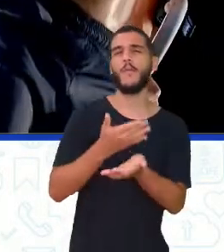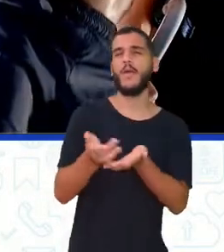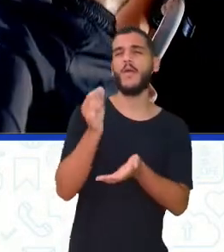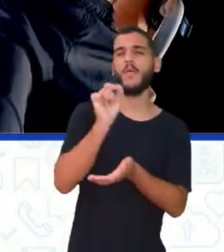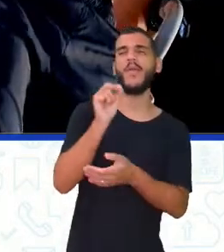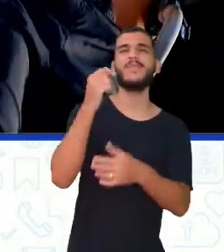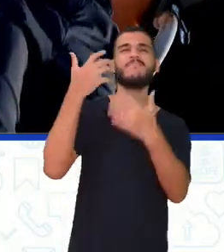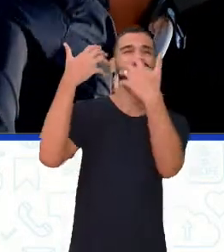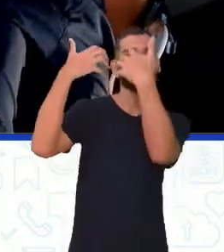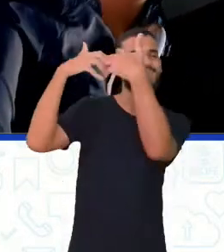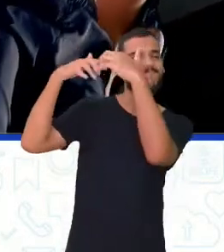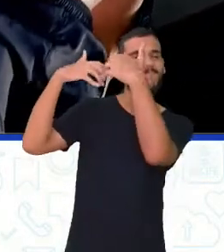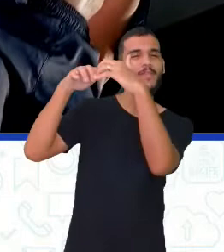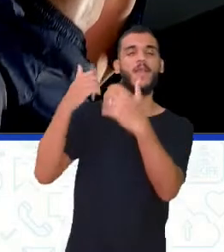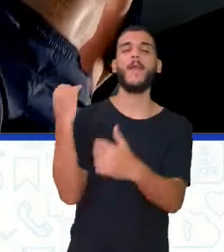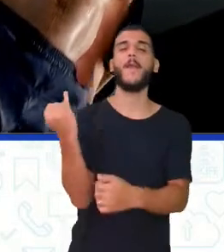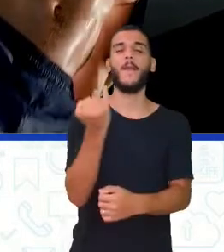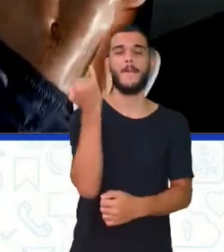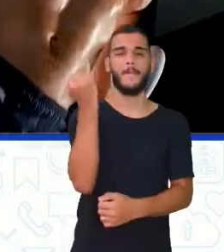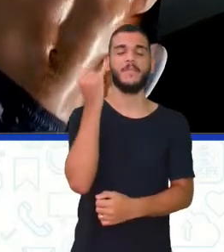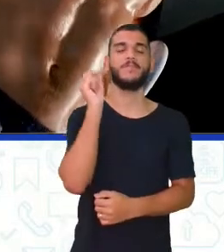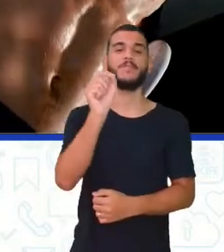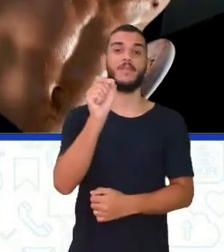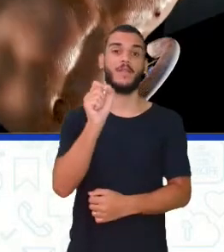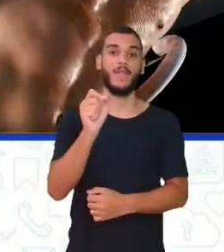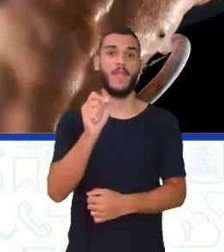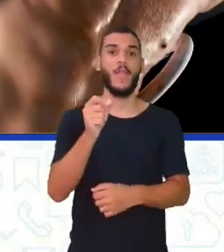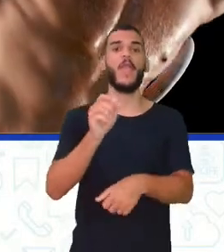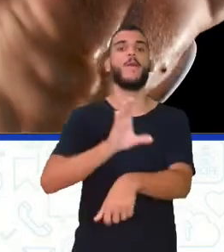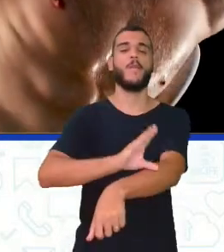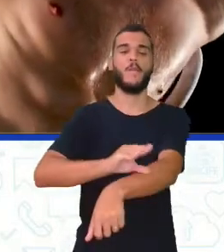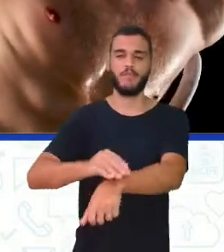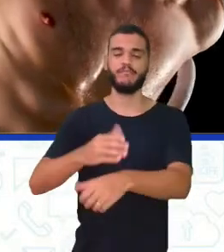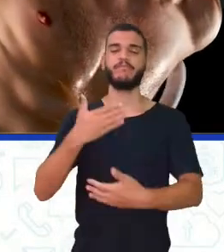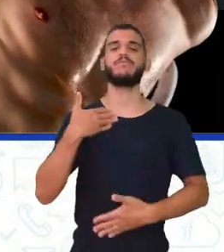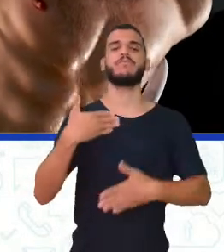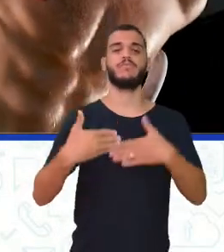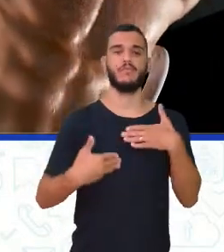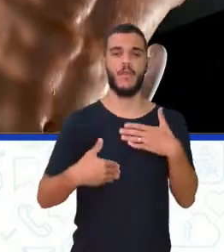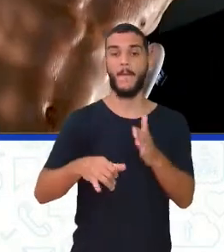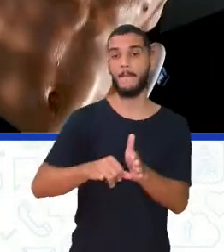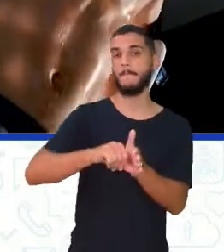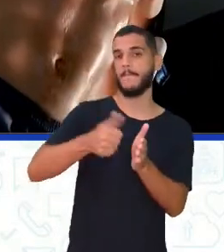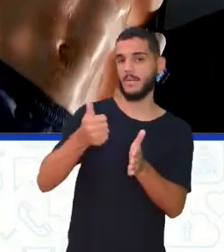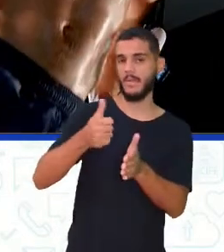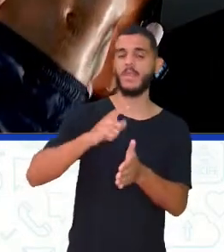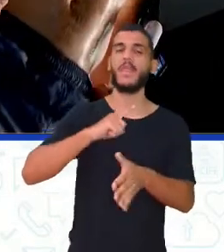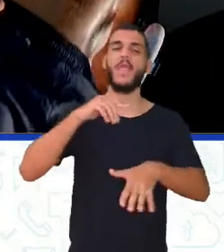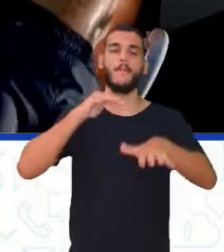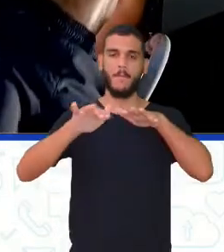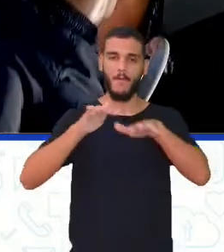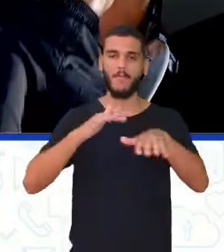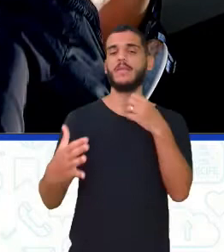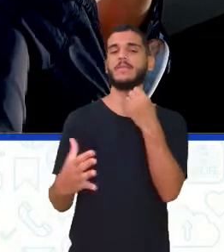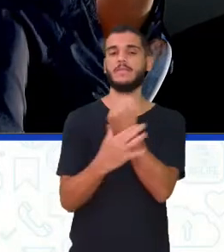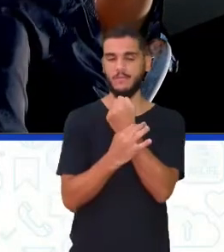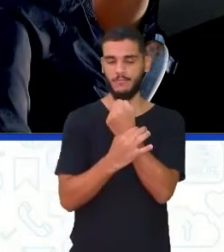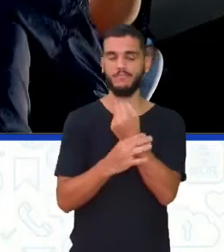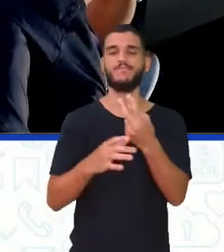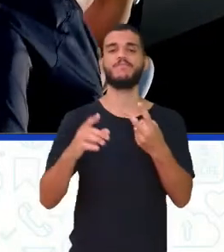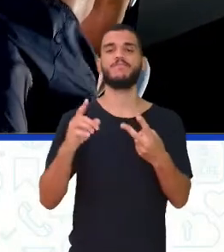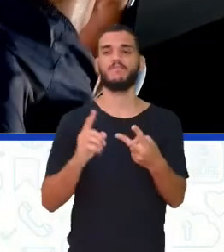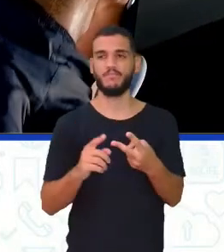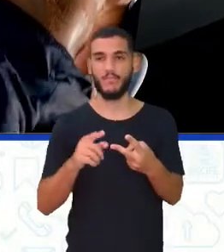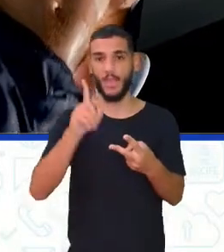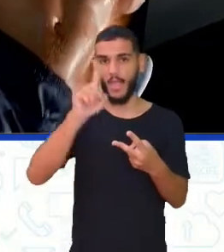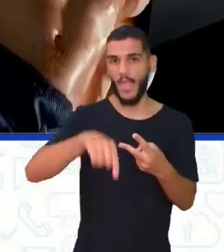refletir um pouquinho sobre a importância dos nossos músculos. Primeiro, garante a movimentação do corpo. Então,